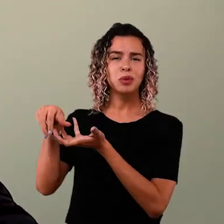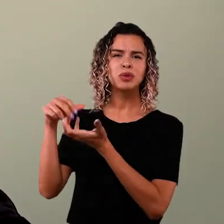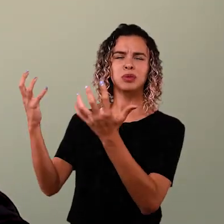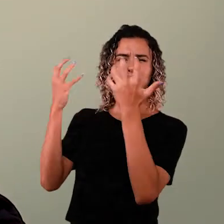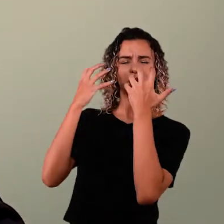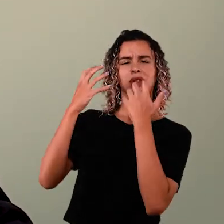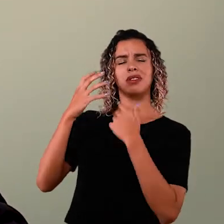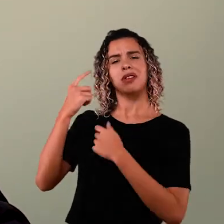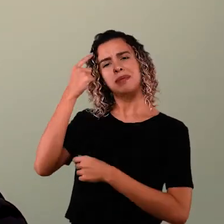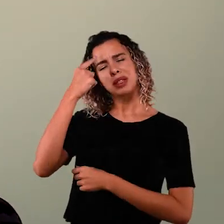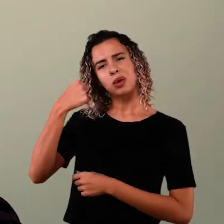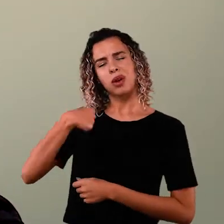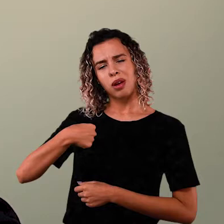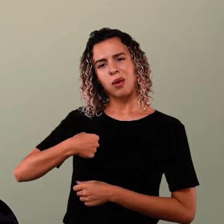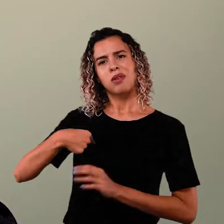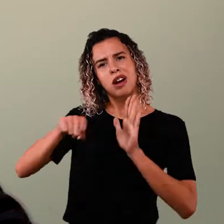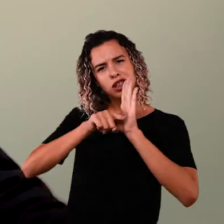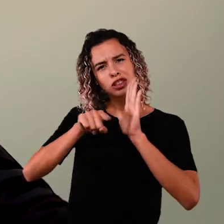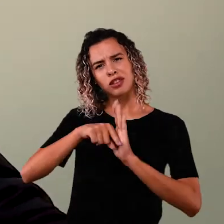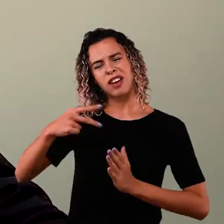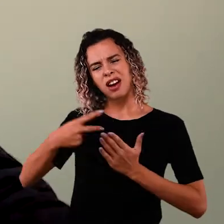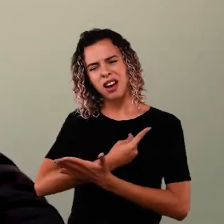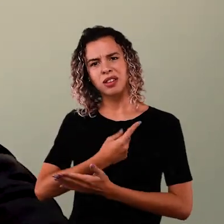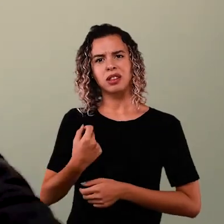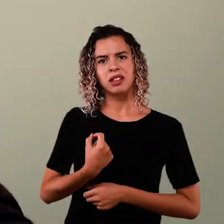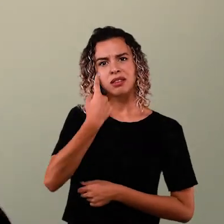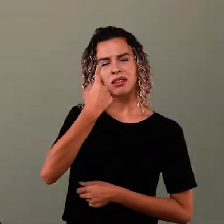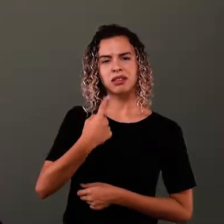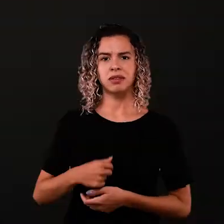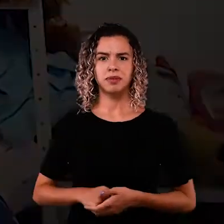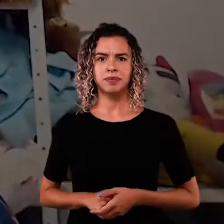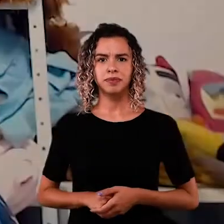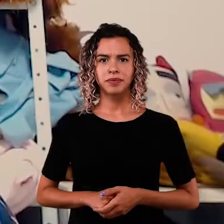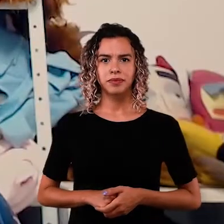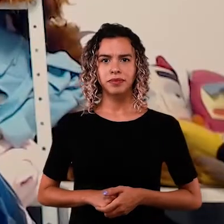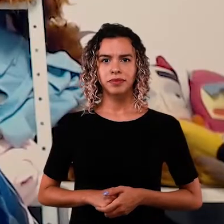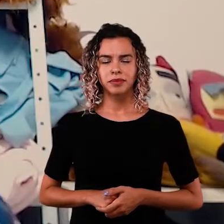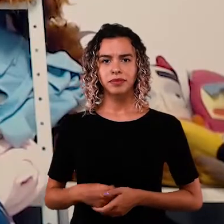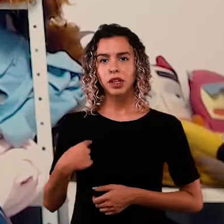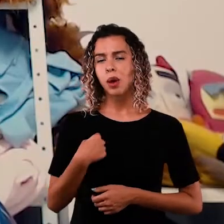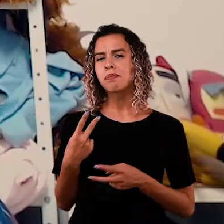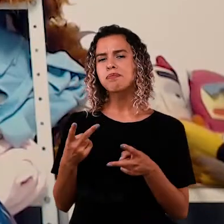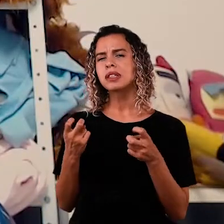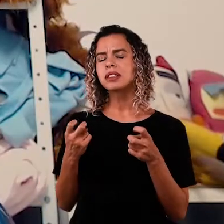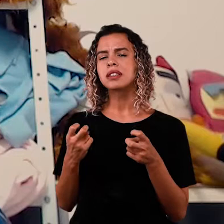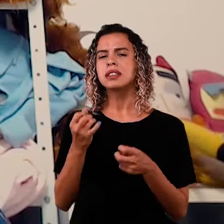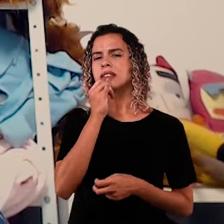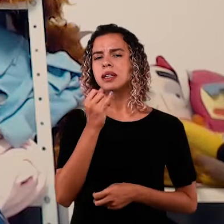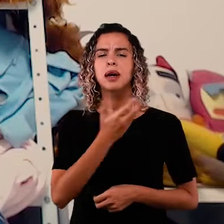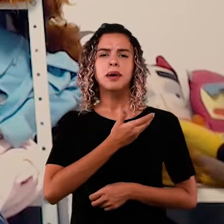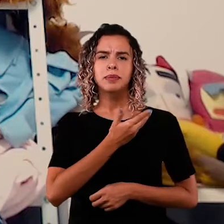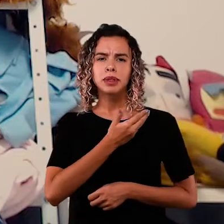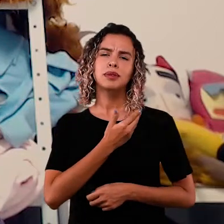que eu era estranho, que o meu jeito de ser era errado, que eu era esquisito por ser como eu era. Fábio, designer e bonequeiro. Eu percebia que, eu tinha uns